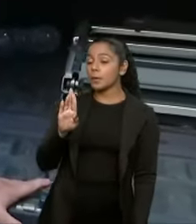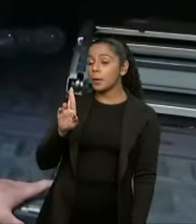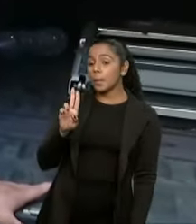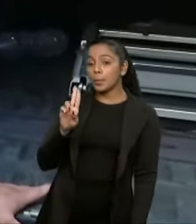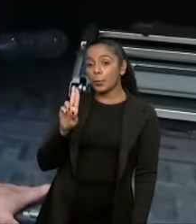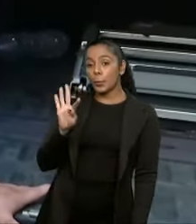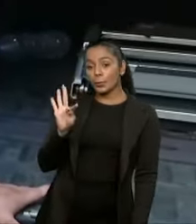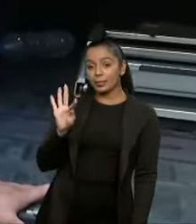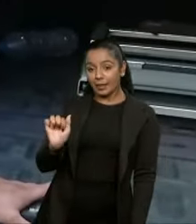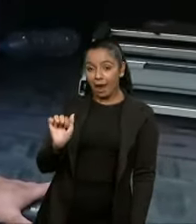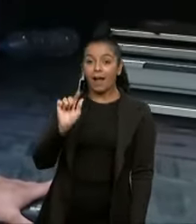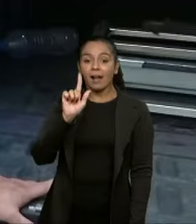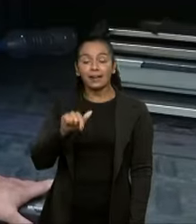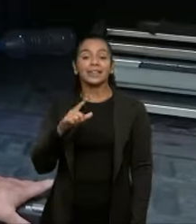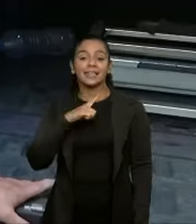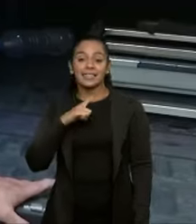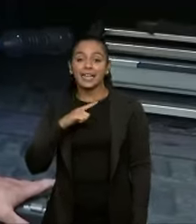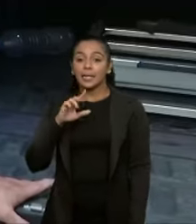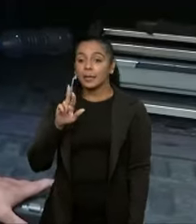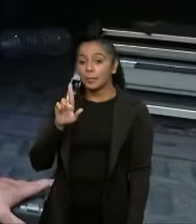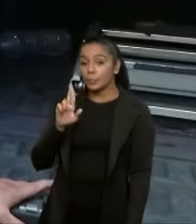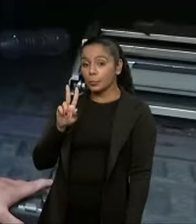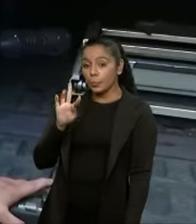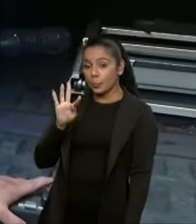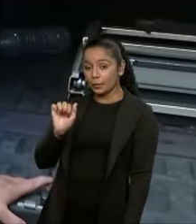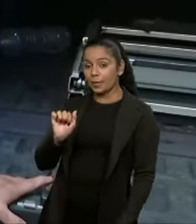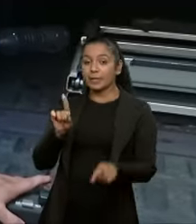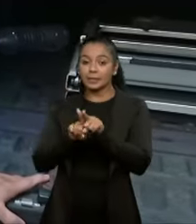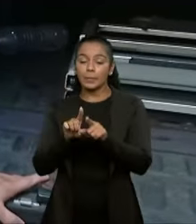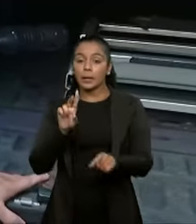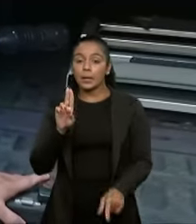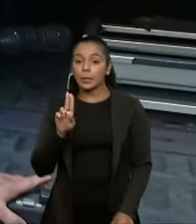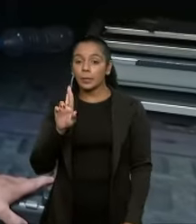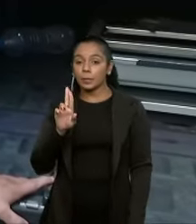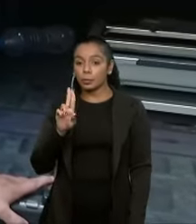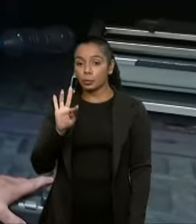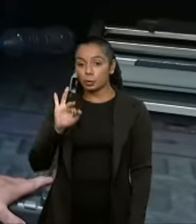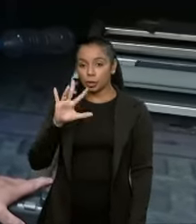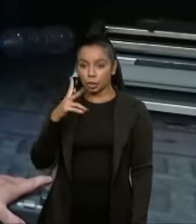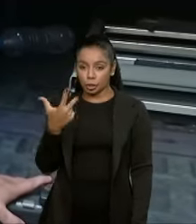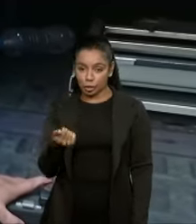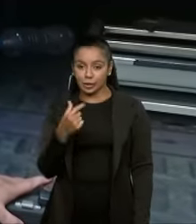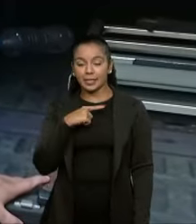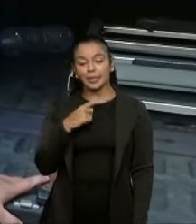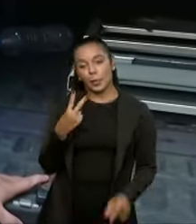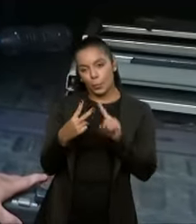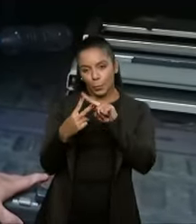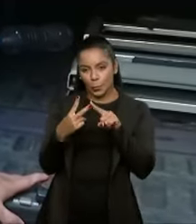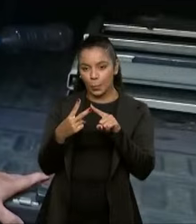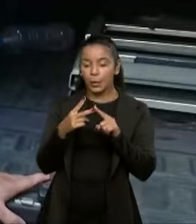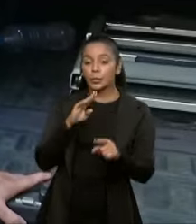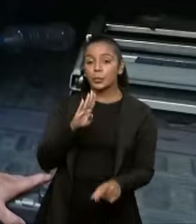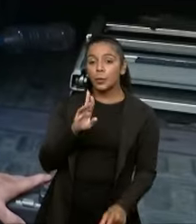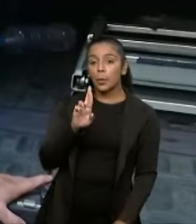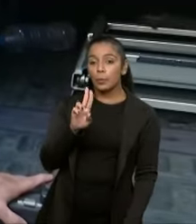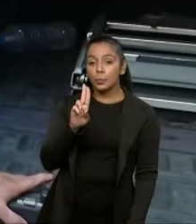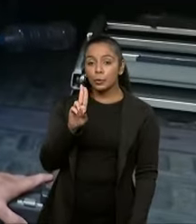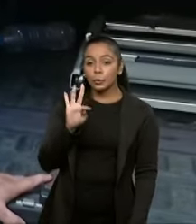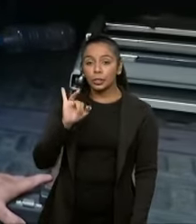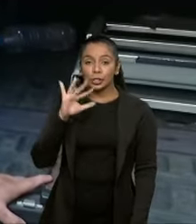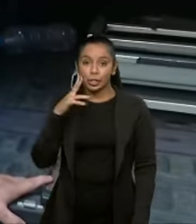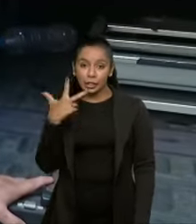Cissa. É que, na verdade, tem a bruta e a brutinha, né? A bruta é essa aqui, não dá para trazer as duas, e a brutinha é onde vai... Quem faz a